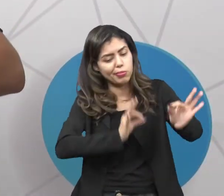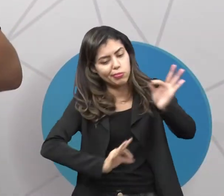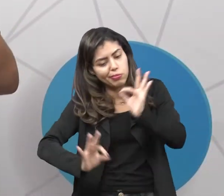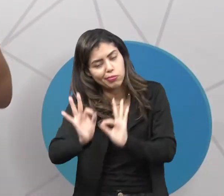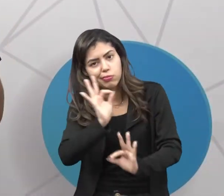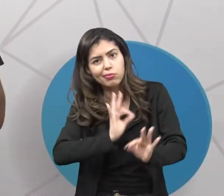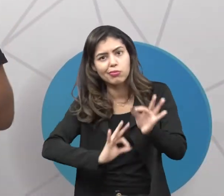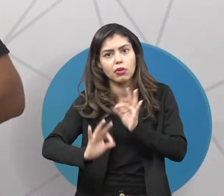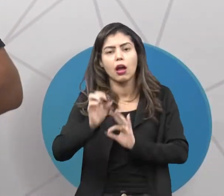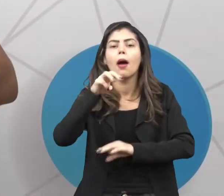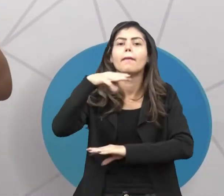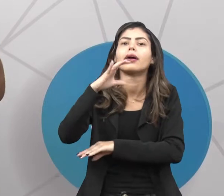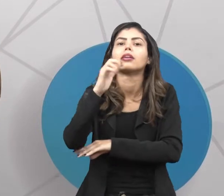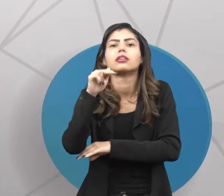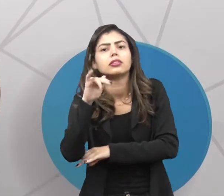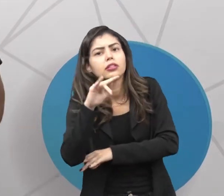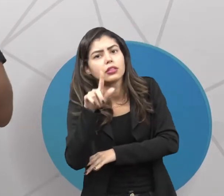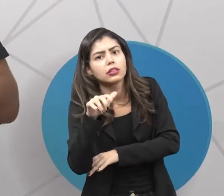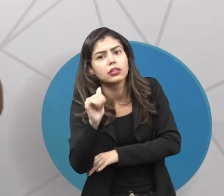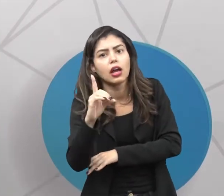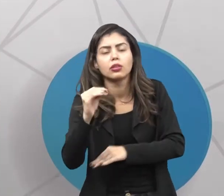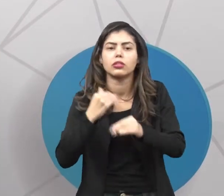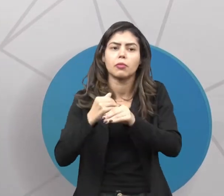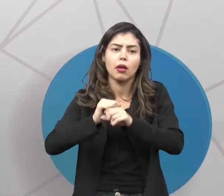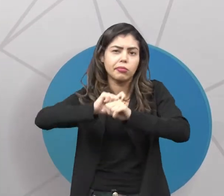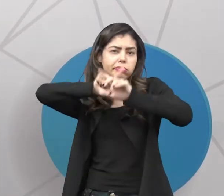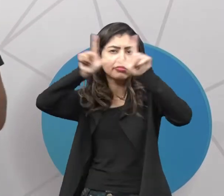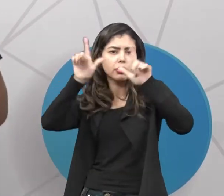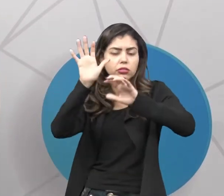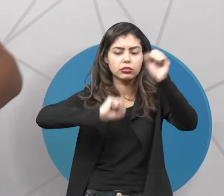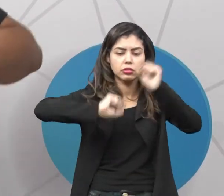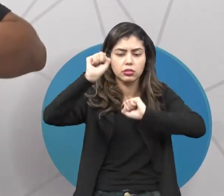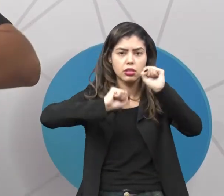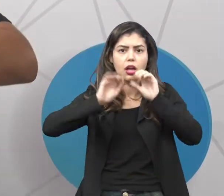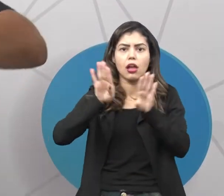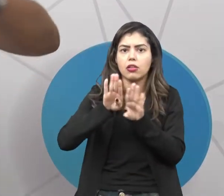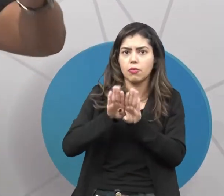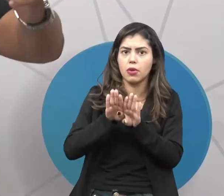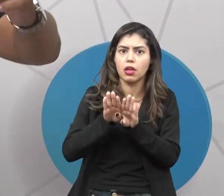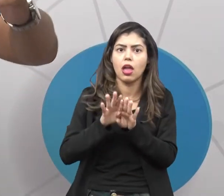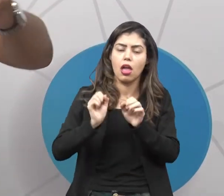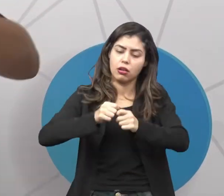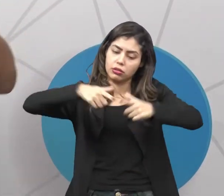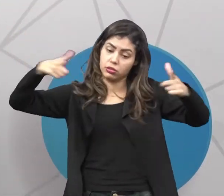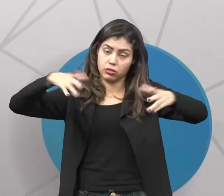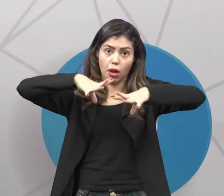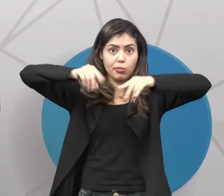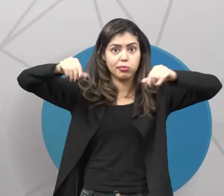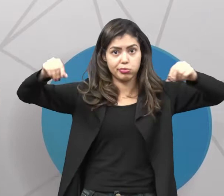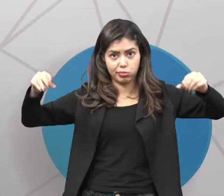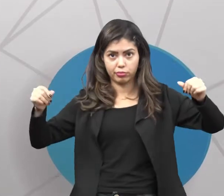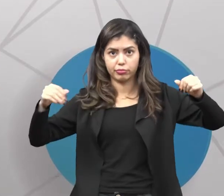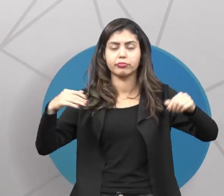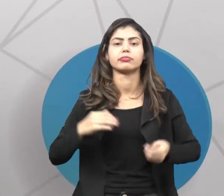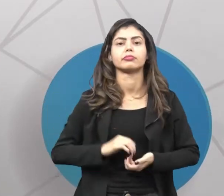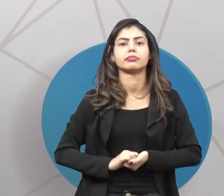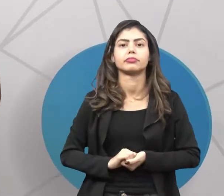planejado, mecanizado, alta tecnologia, investimentos, grandes áreas de terra, tá? Fica ligado